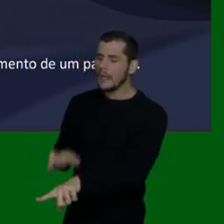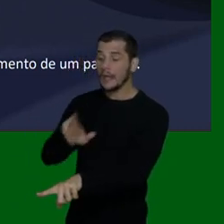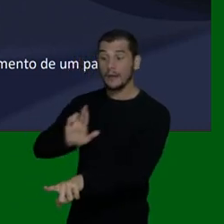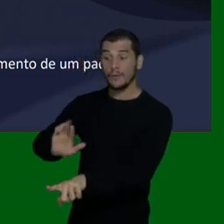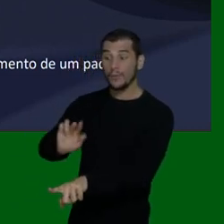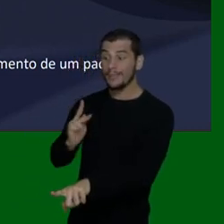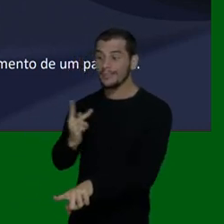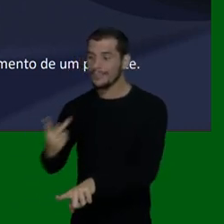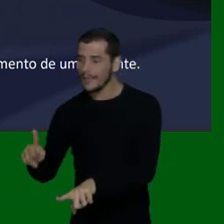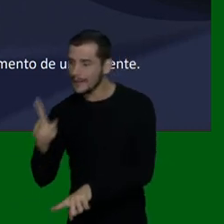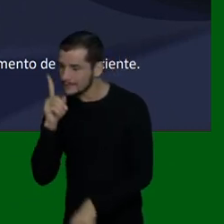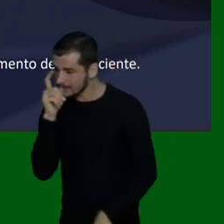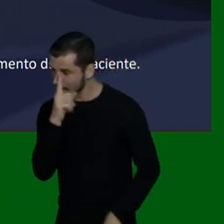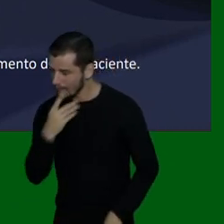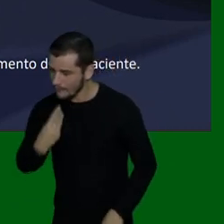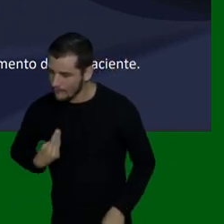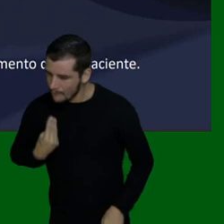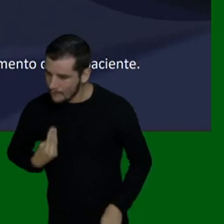sua